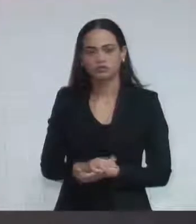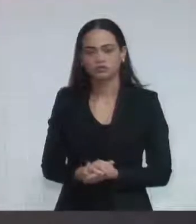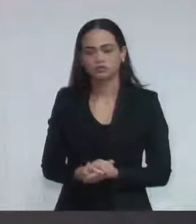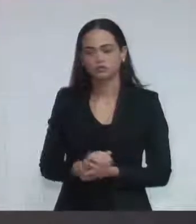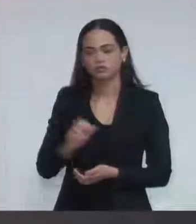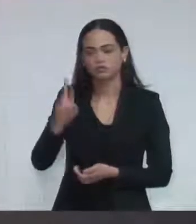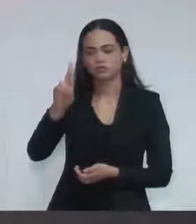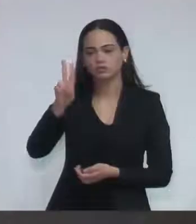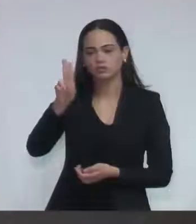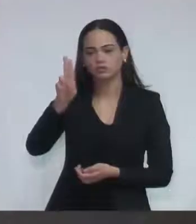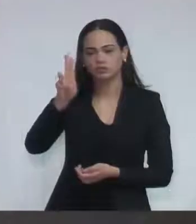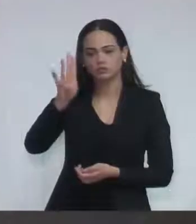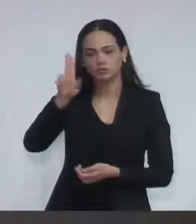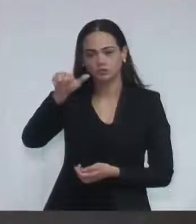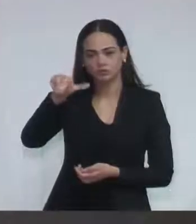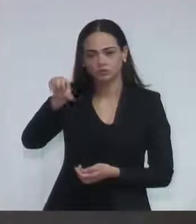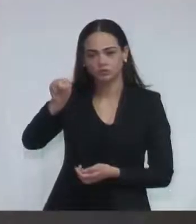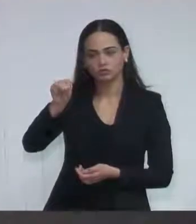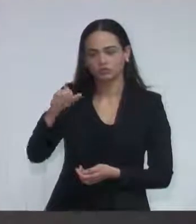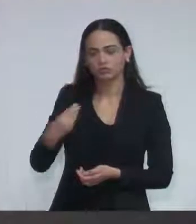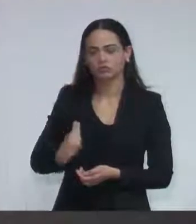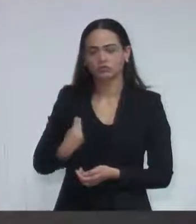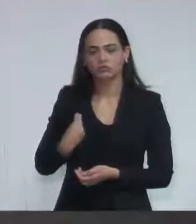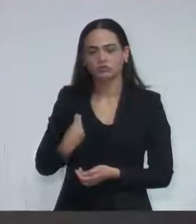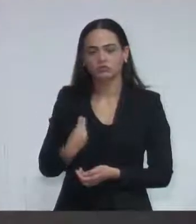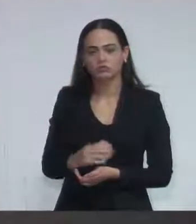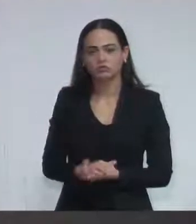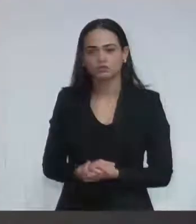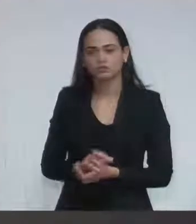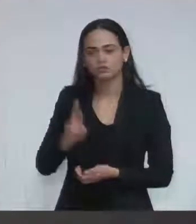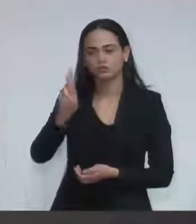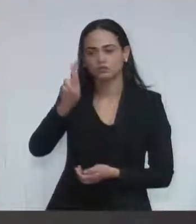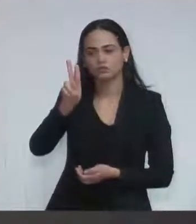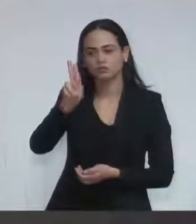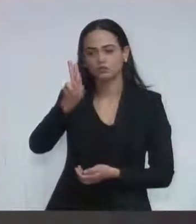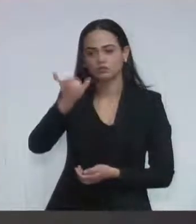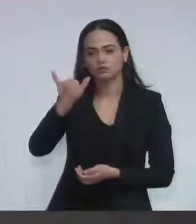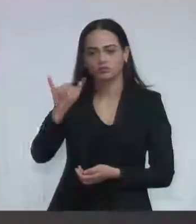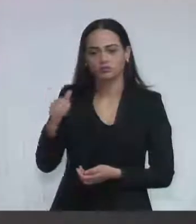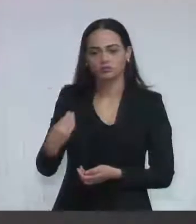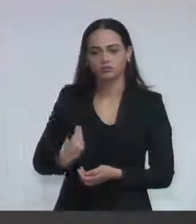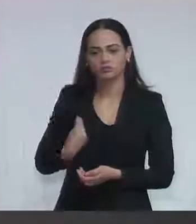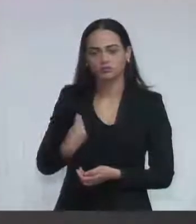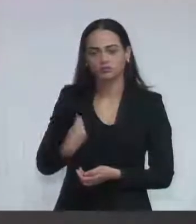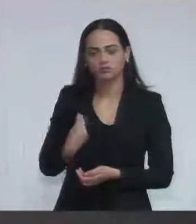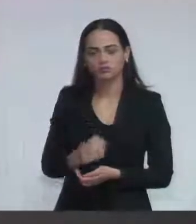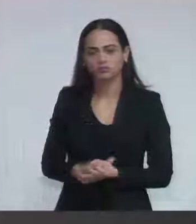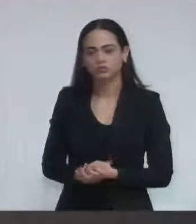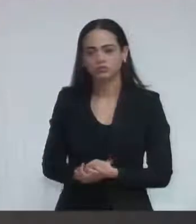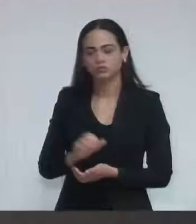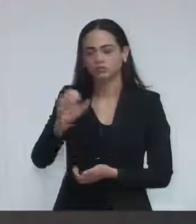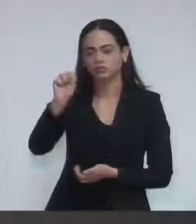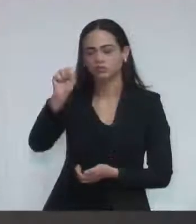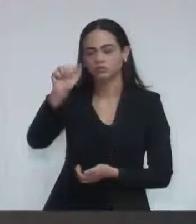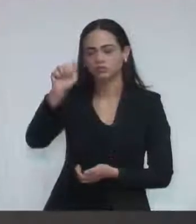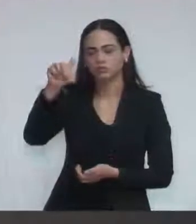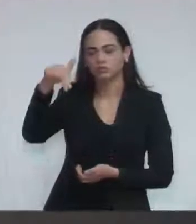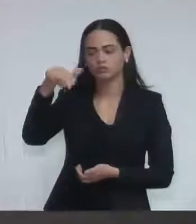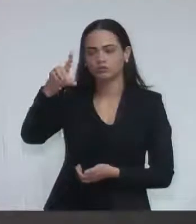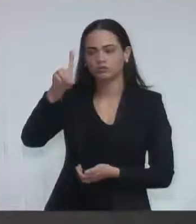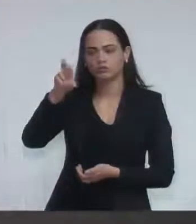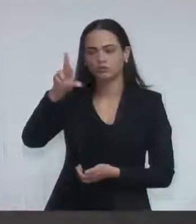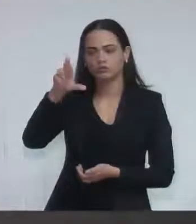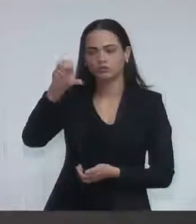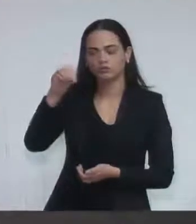Vereador Rubens Nunes. Presente. Vereador Rui Macaxeira. Presente. Vereador Sandro Rebeca. Presente.